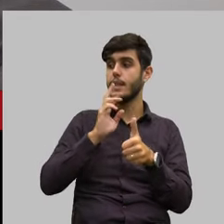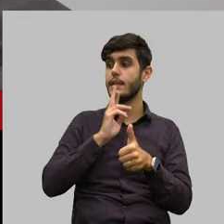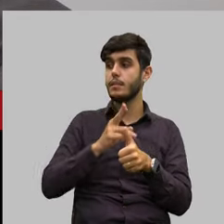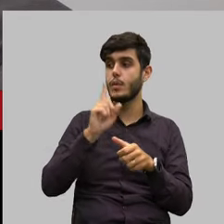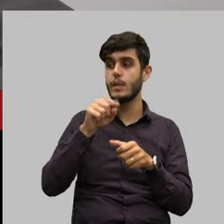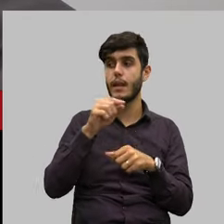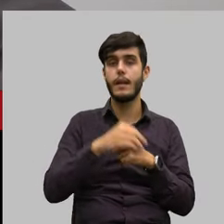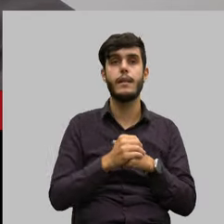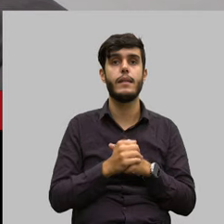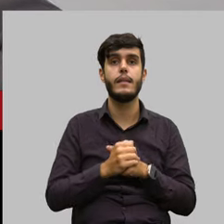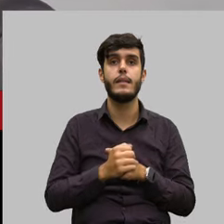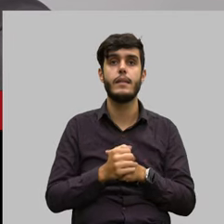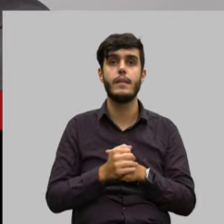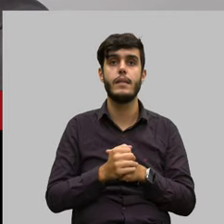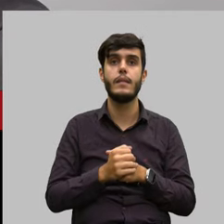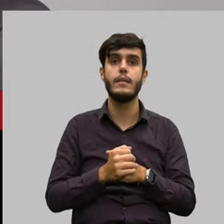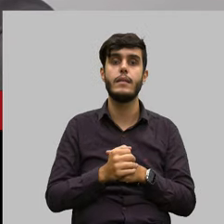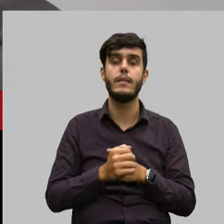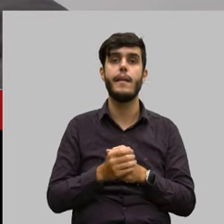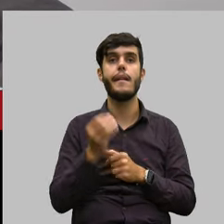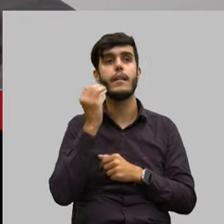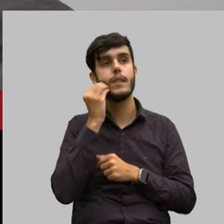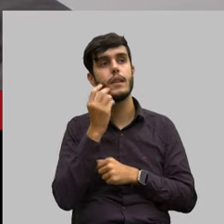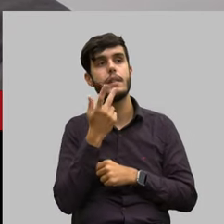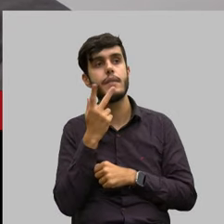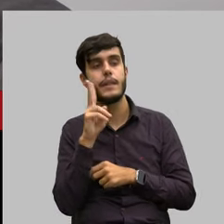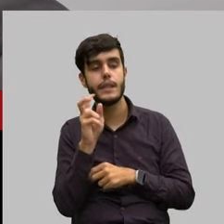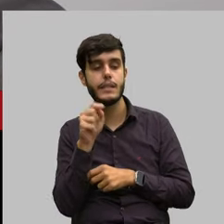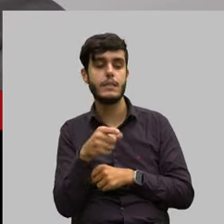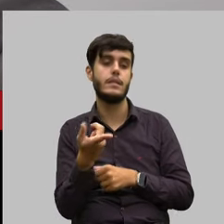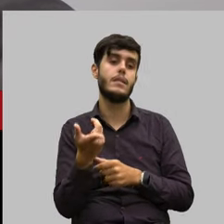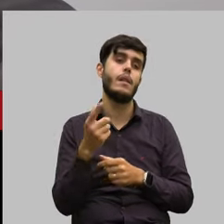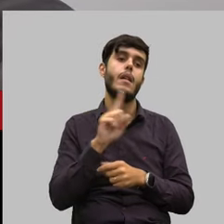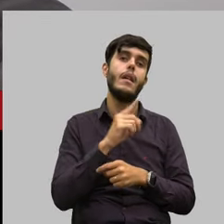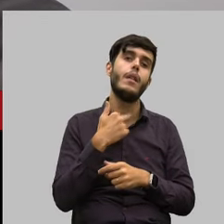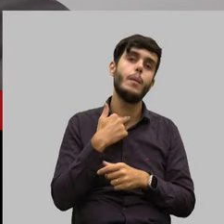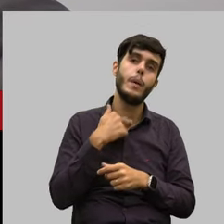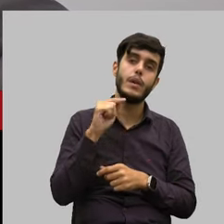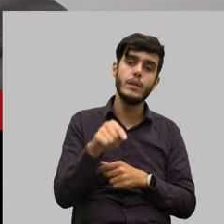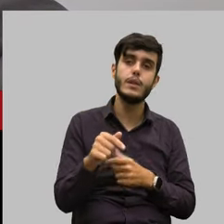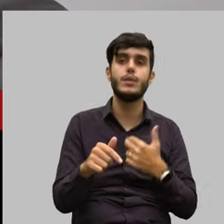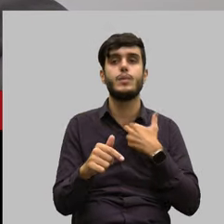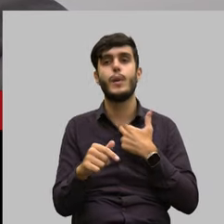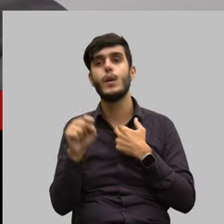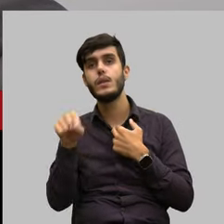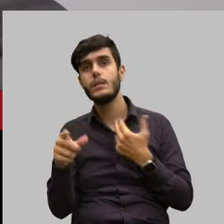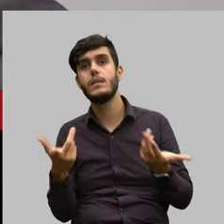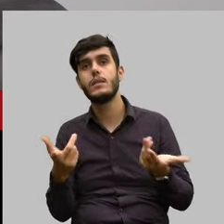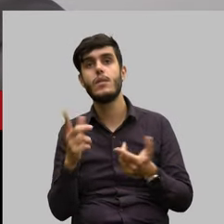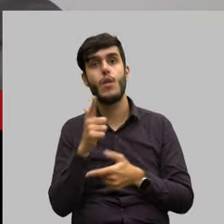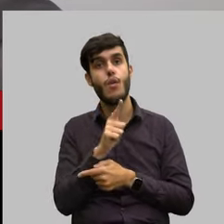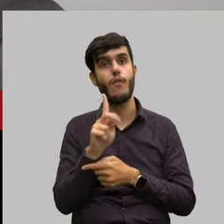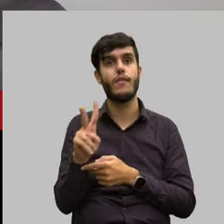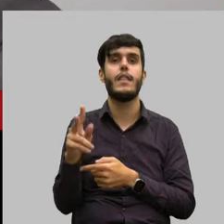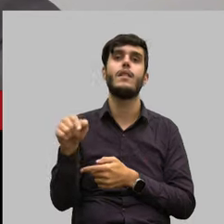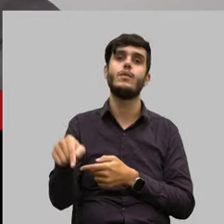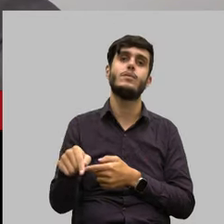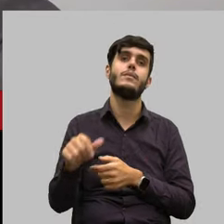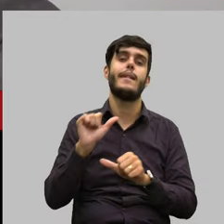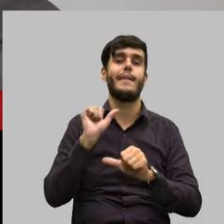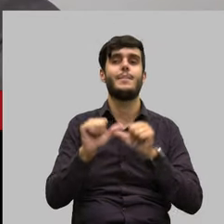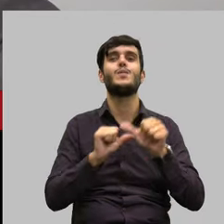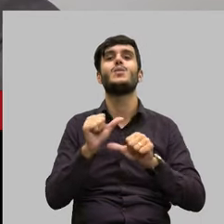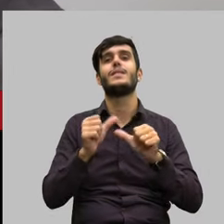isso é a negativa alegando lei disso lei daquilo mas quando é para o Governador aí a coisa